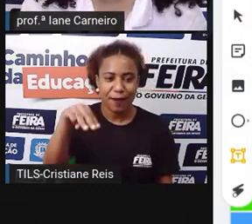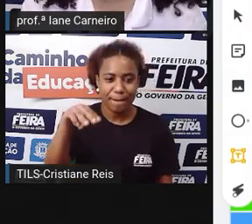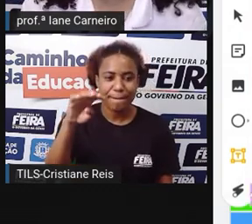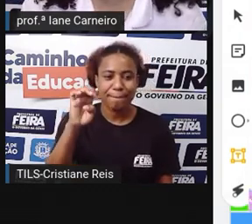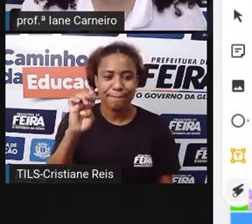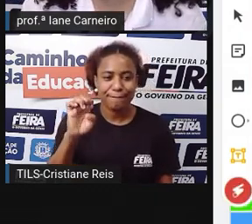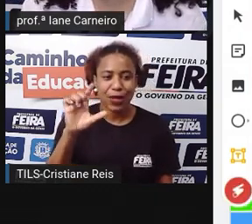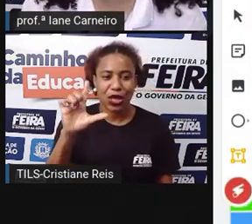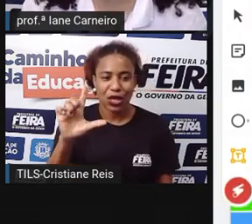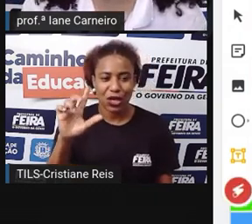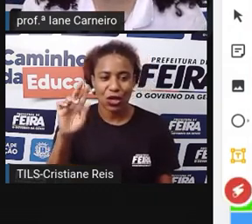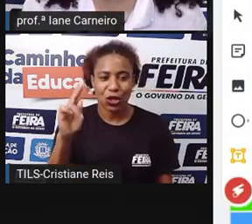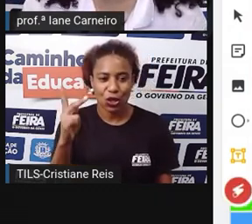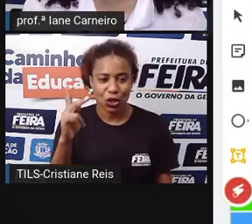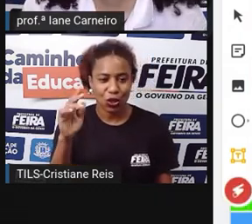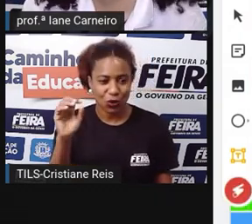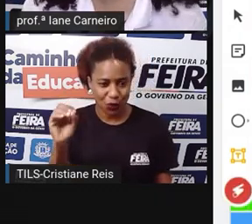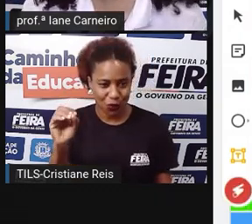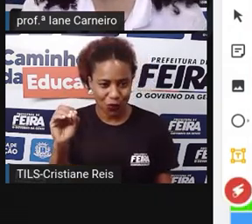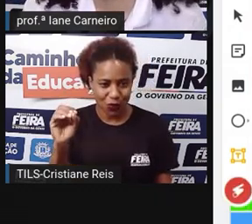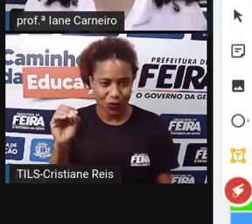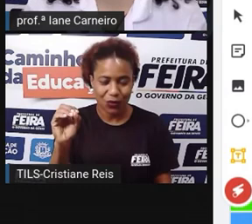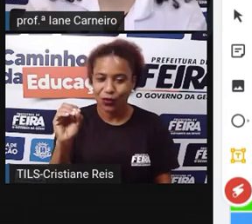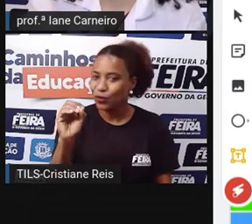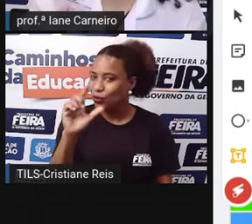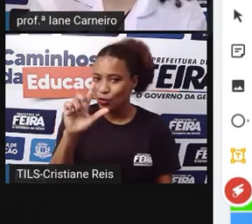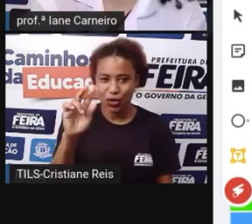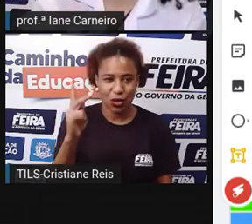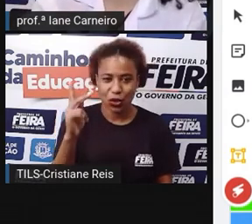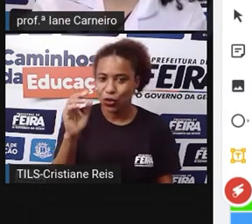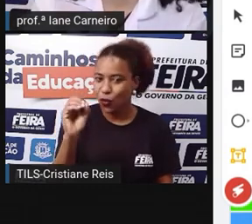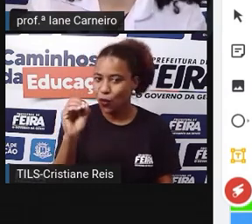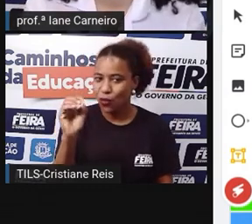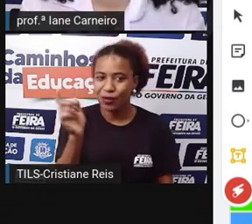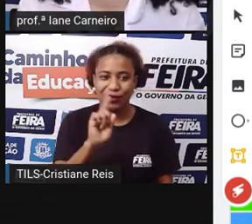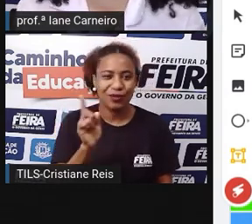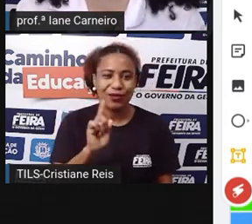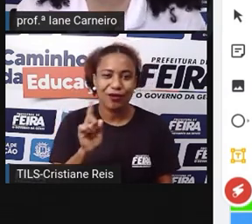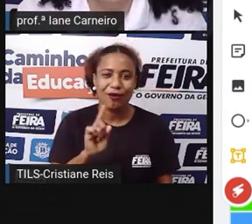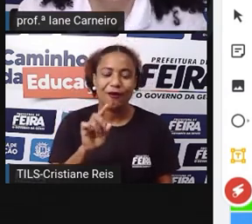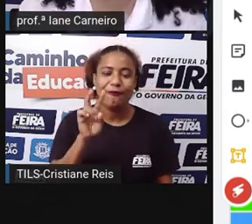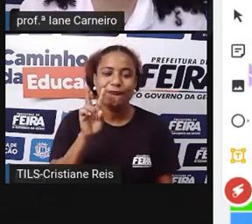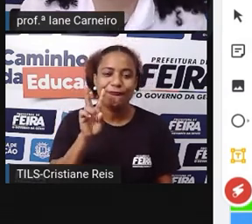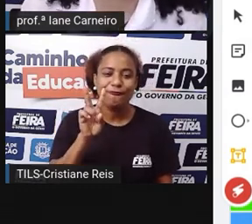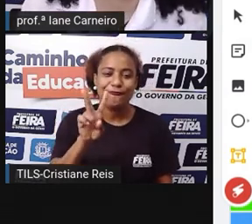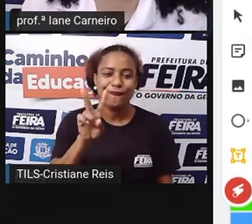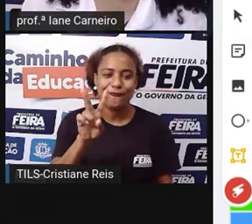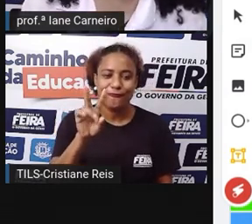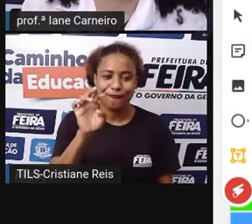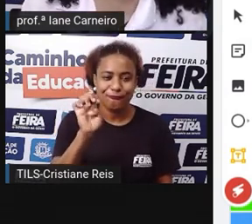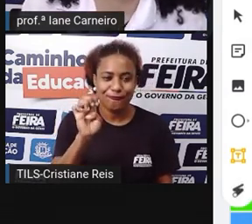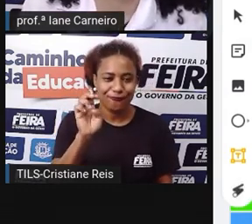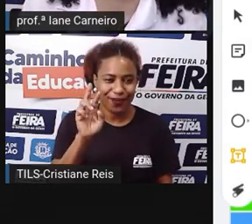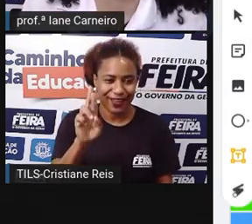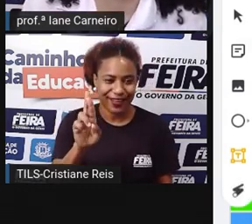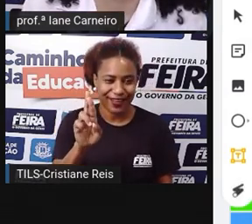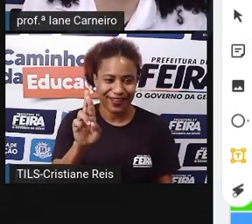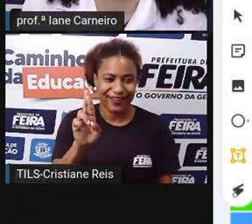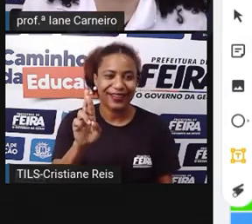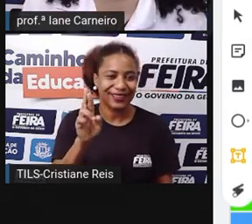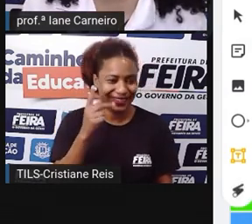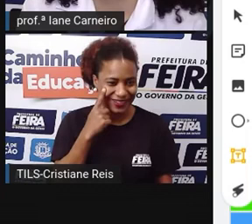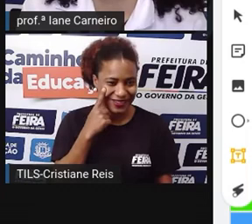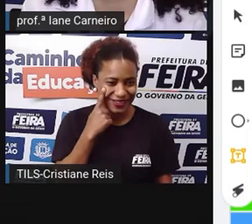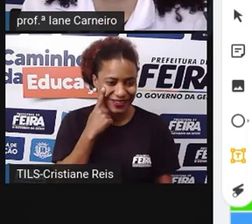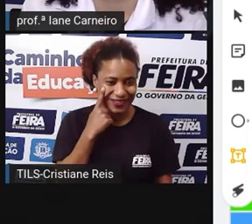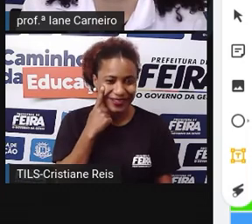Ó, não é o lhó, né? Não é o lhó. Começa com que som? Com o ver, né? Então vamos botar aqui, a prova vai escrever e tentar